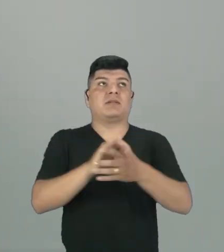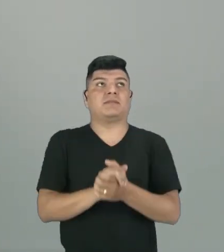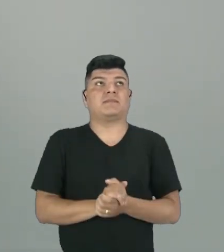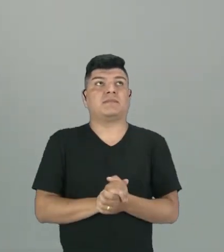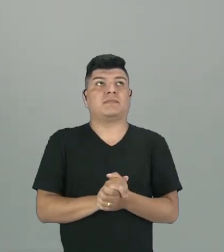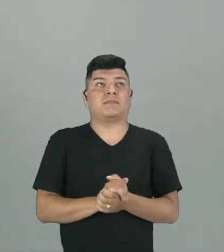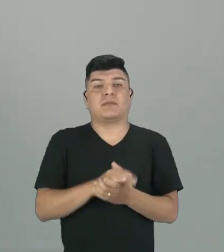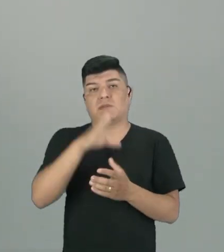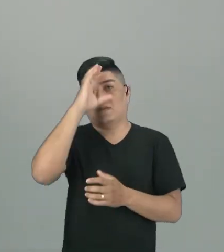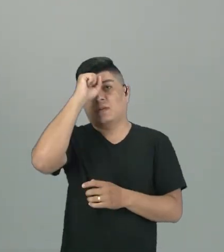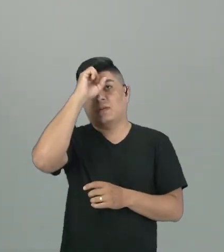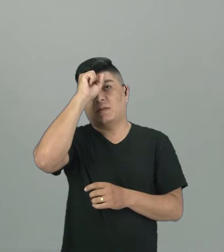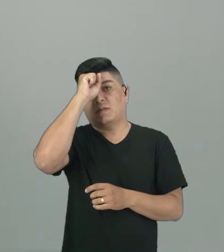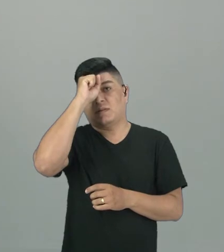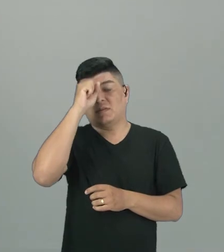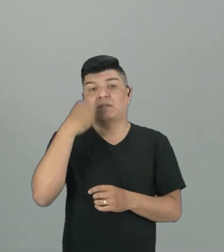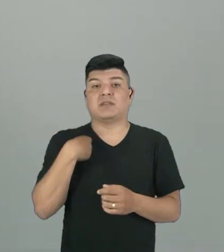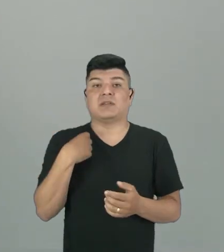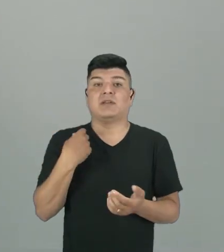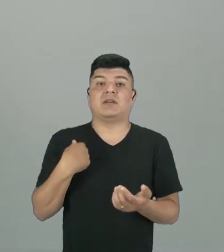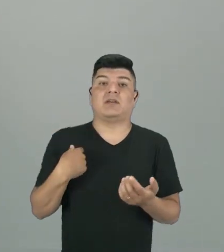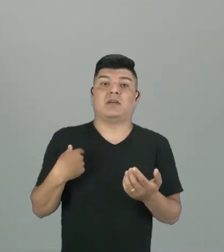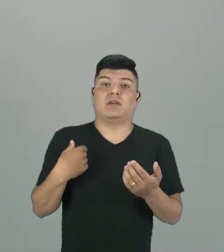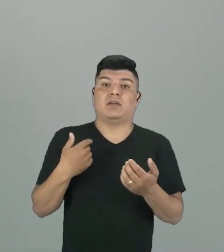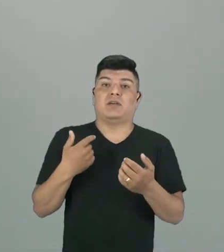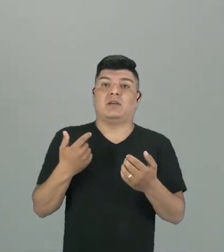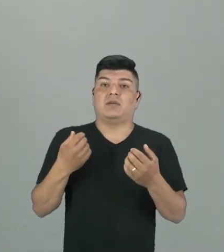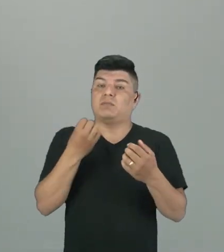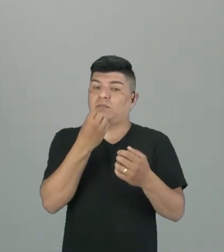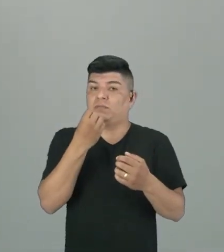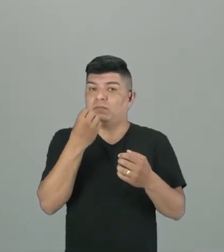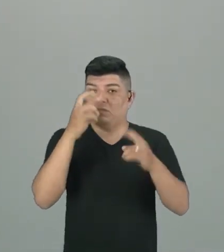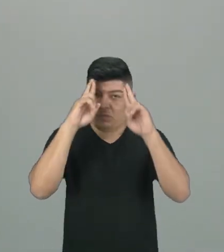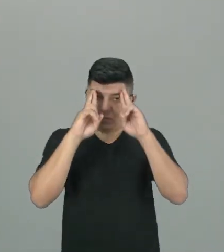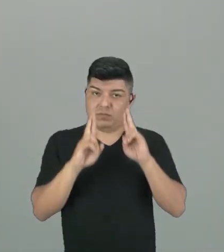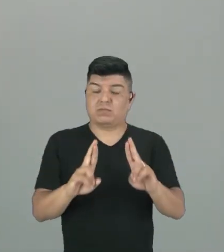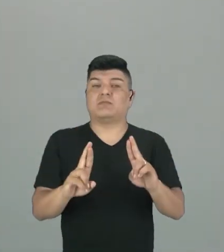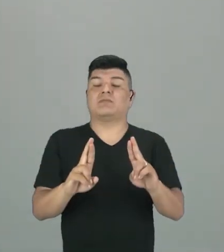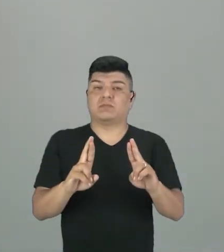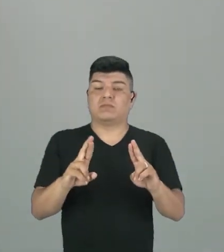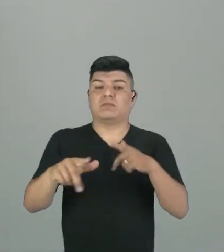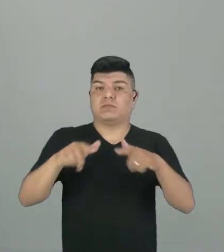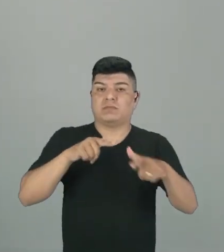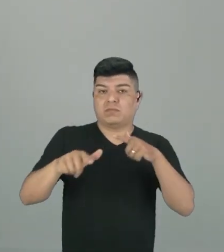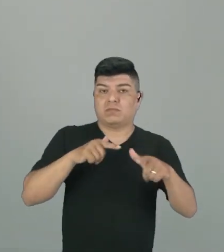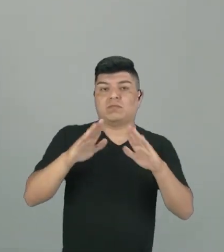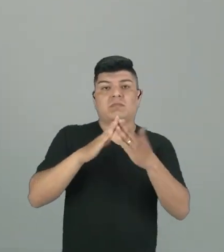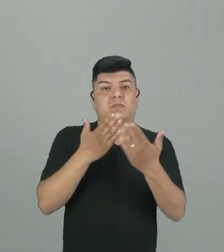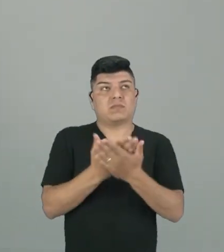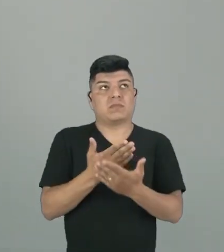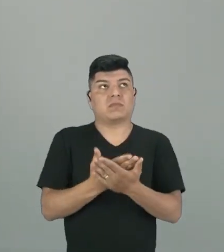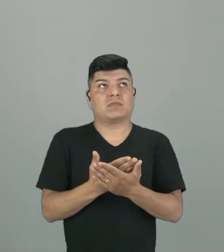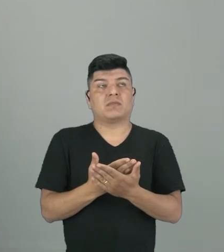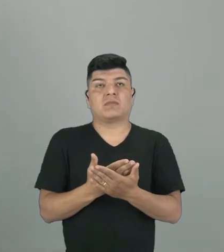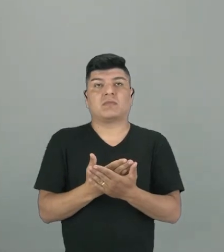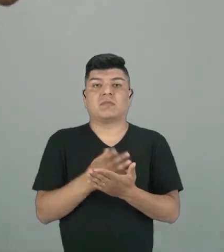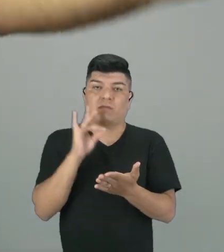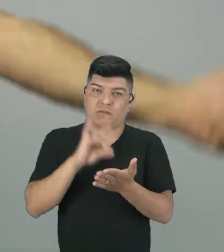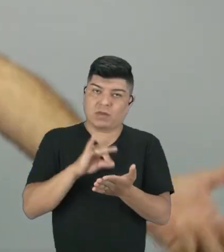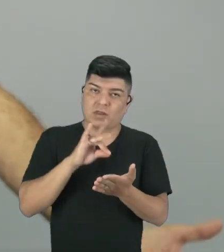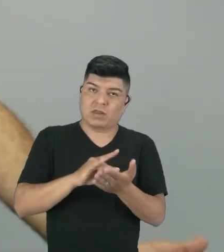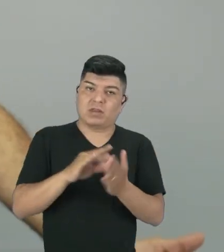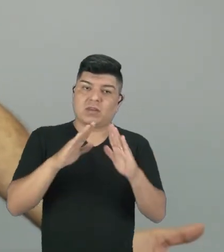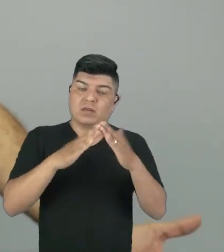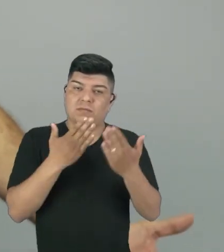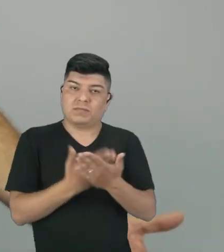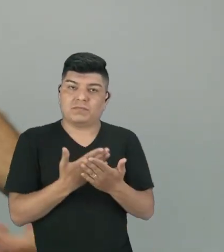eu vou aprender a ser honesto no trabalho, a ser produtivo no trabalho, sendo produtivo na escola, sendo honesto na escola,